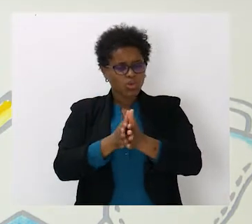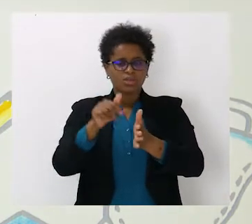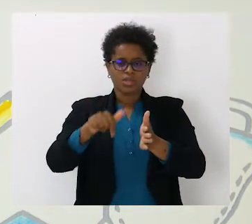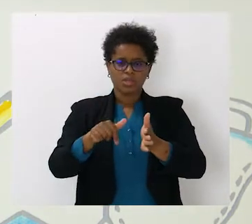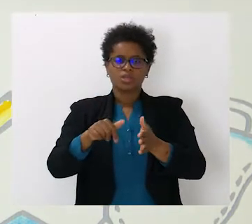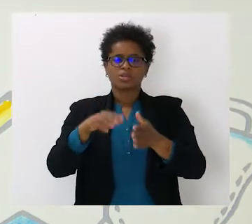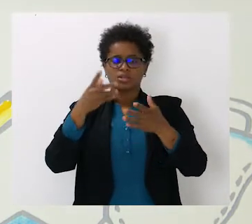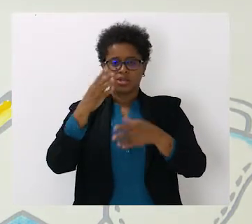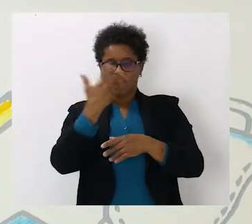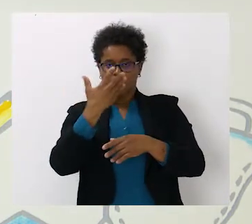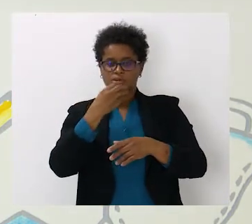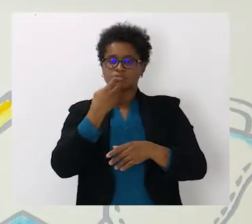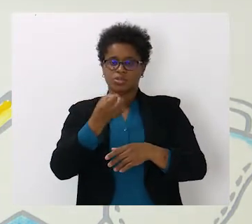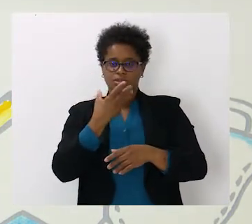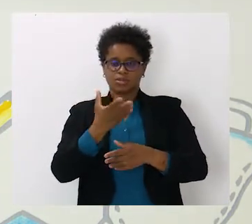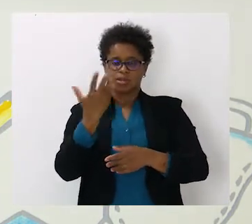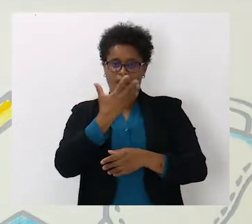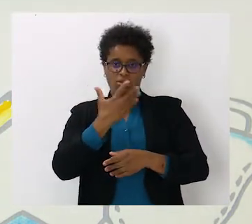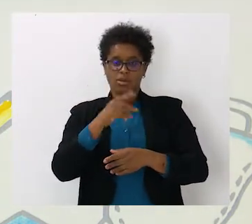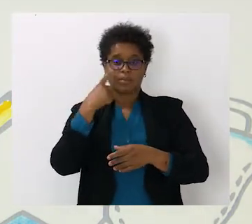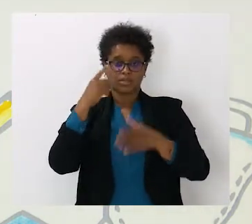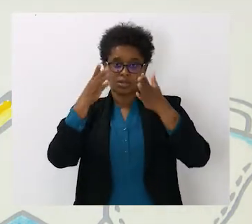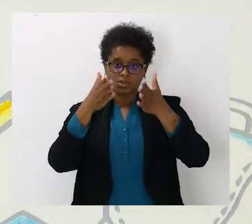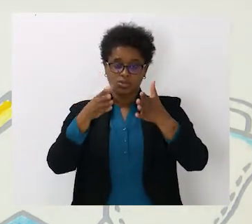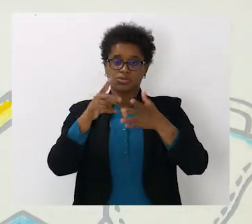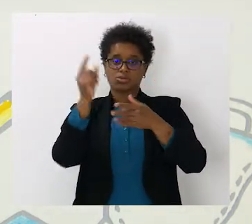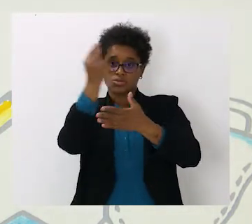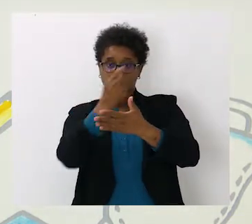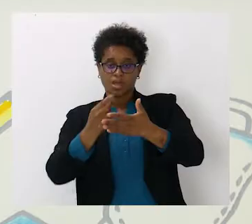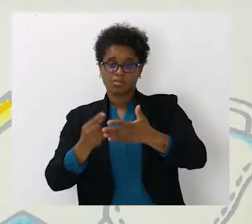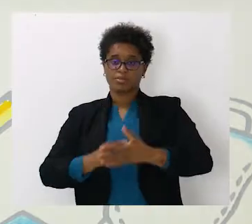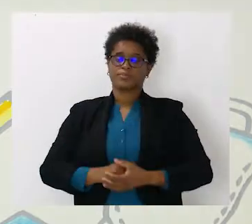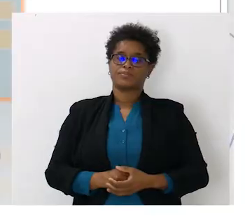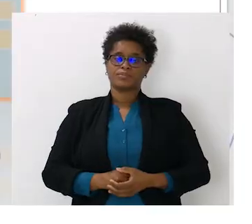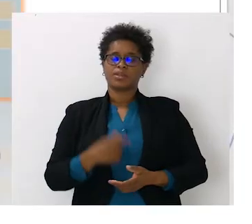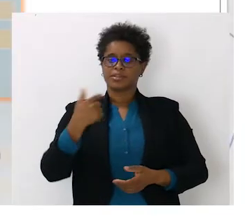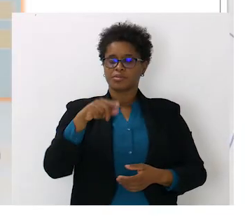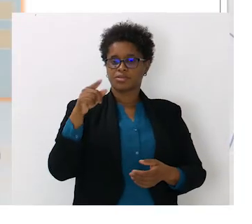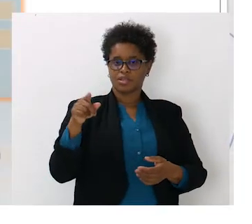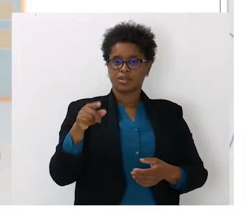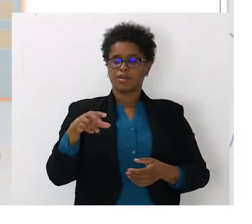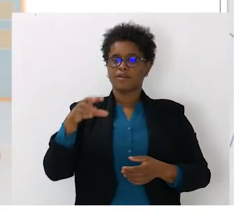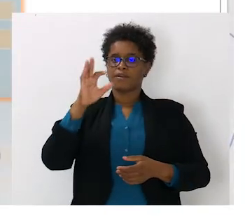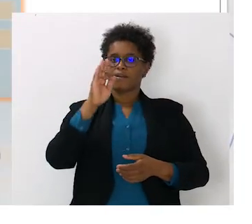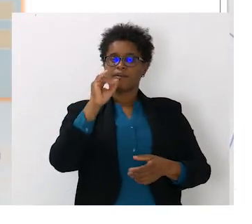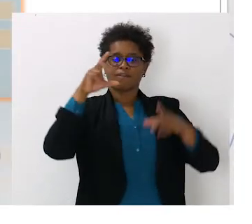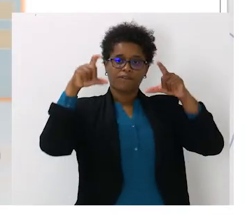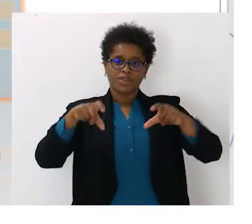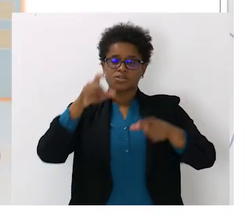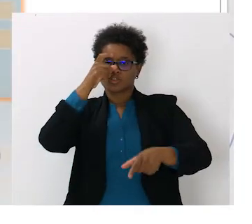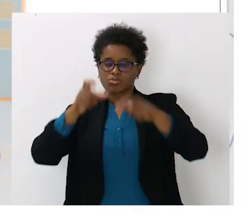toda a explicação da aula. Portanto, presta atenção no esquema. Temos ali fixação